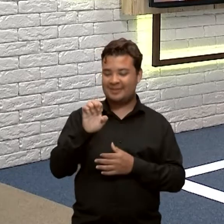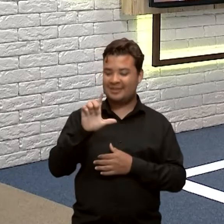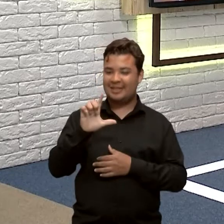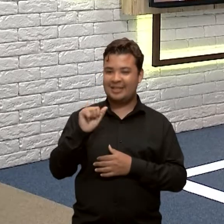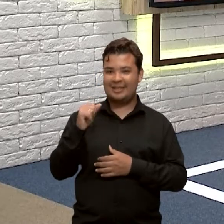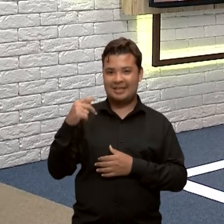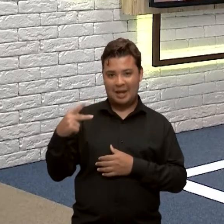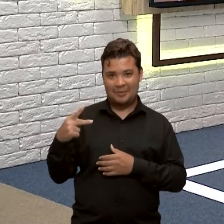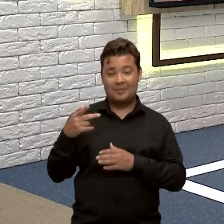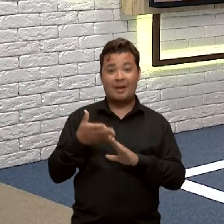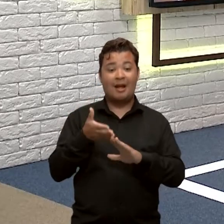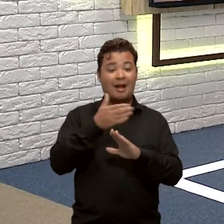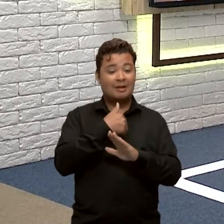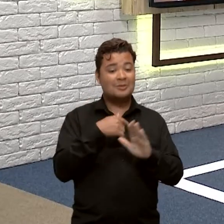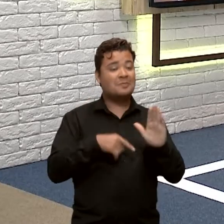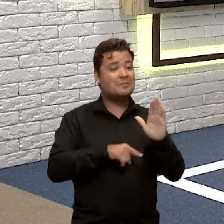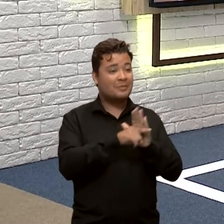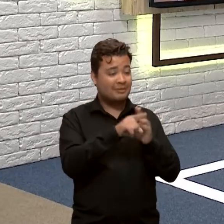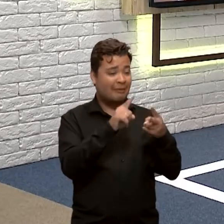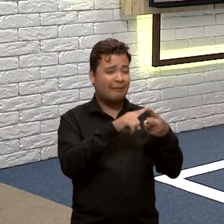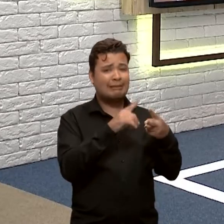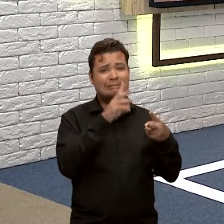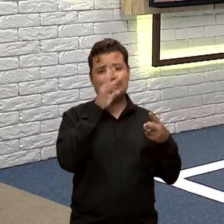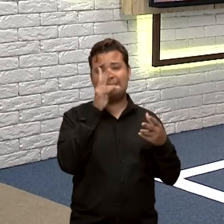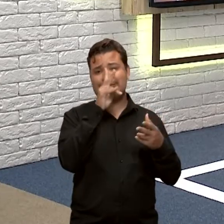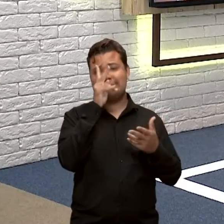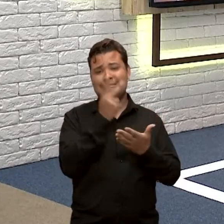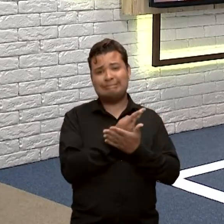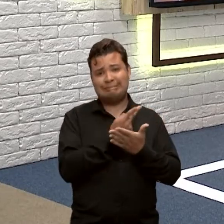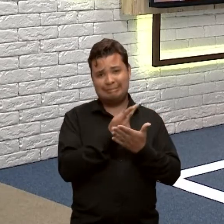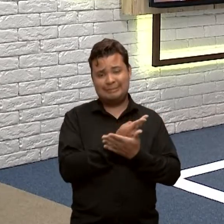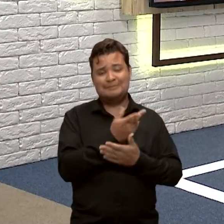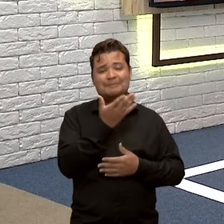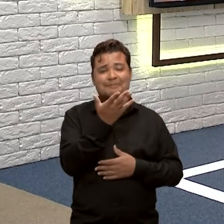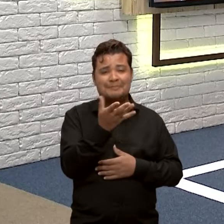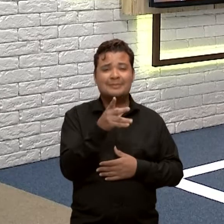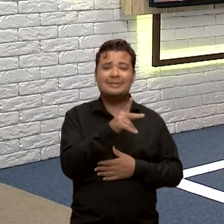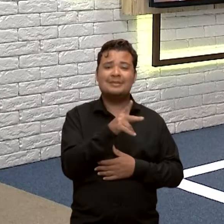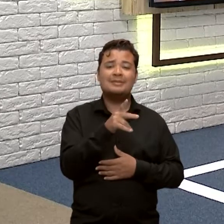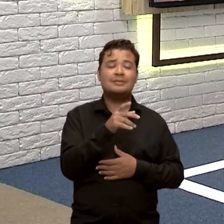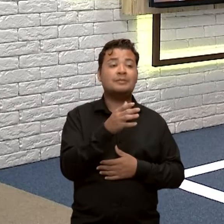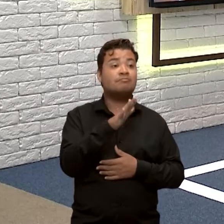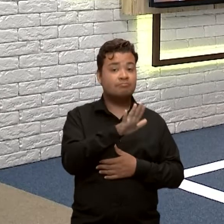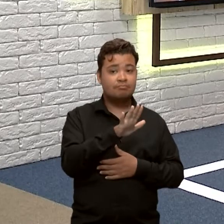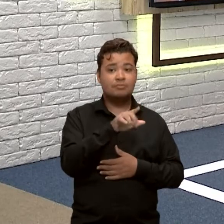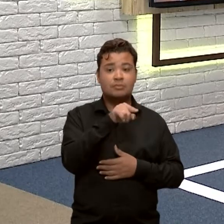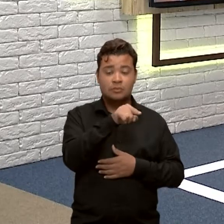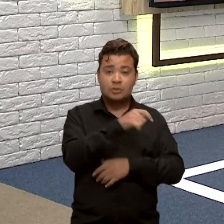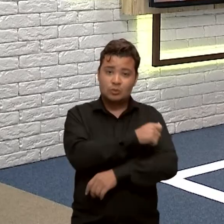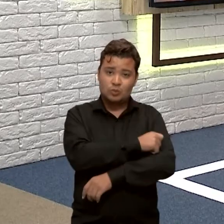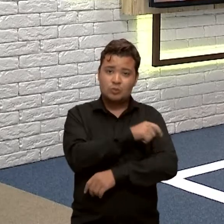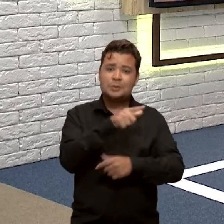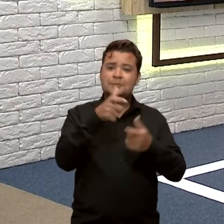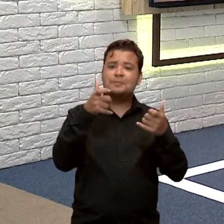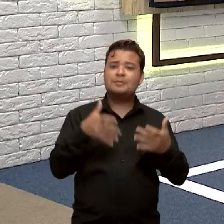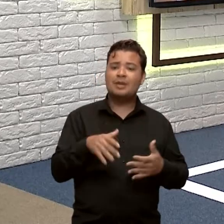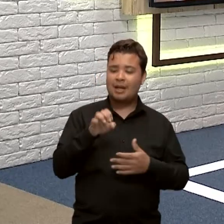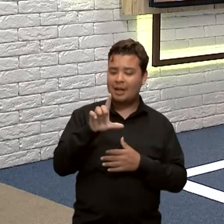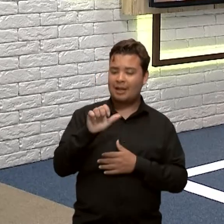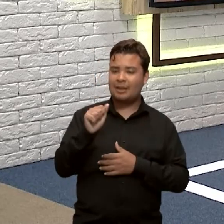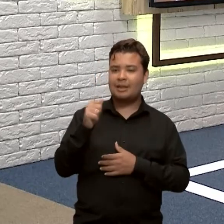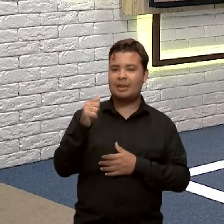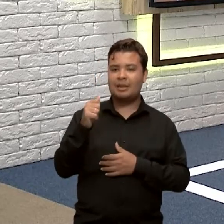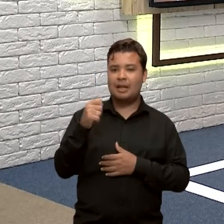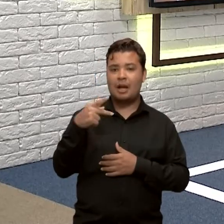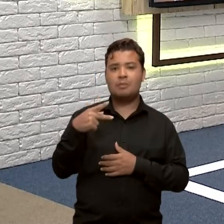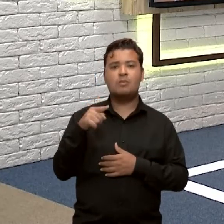pergunta erroneamente para o professor Rodrigo. Como é que funciona, Matheus, esse programa que você faz parte, né? ELAP. É um programa de